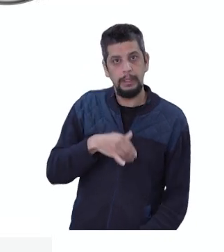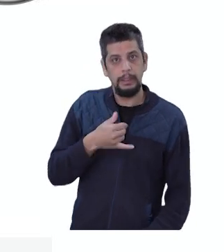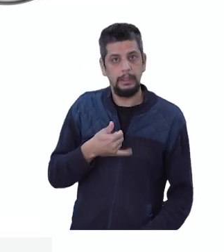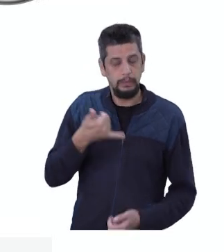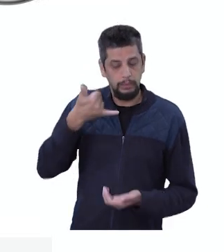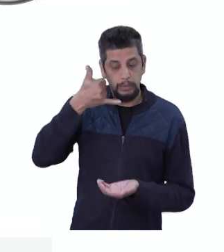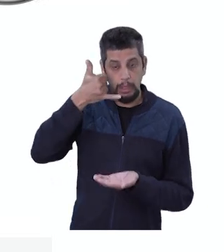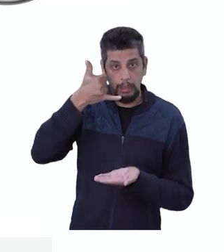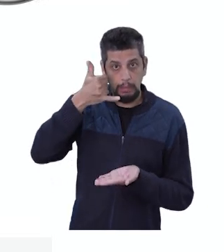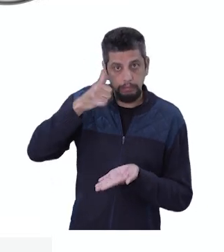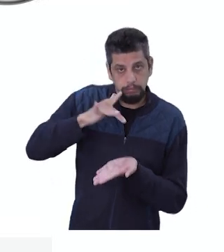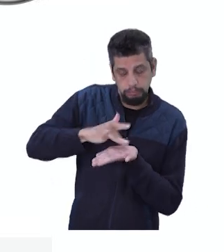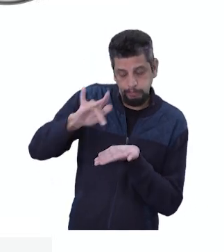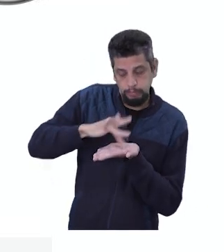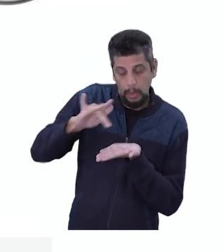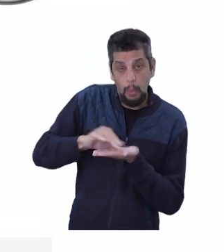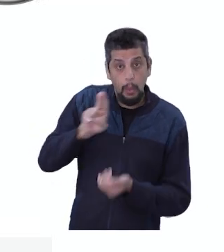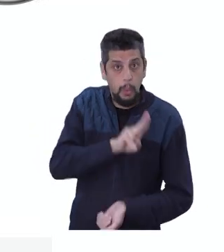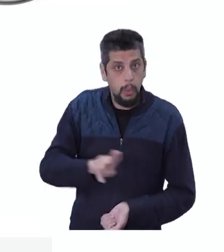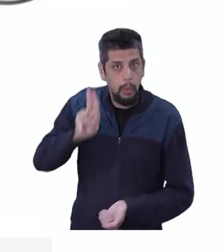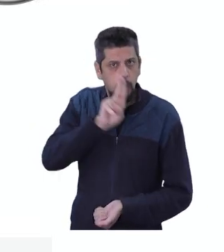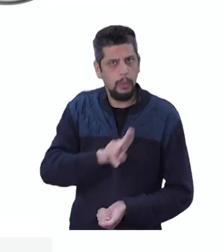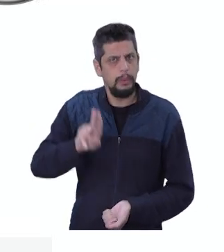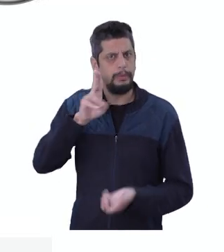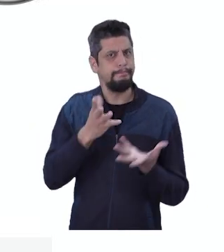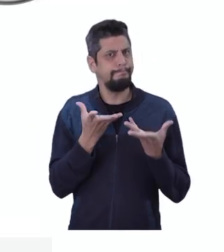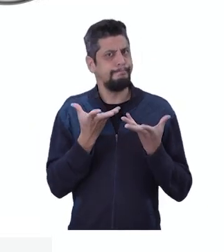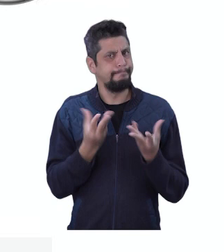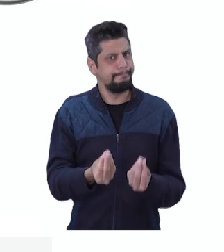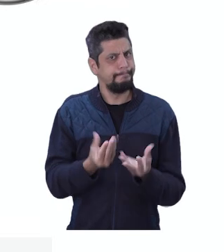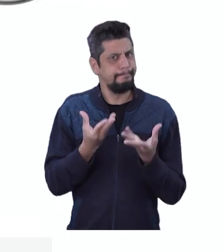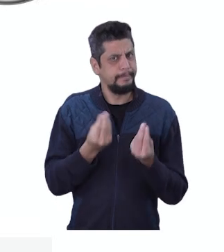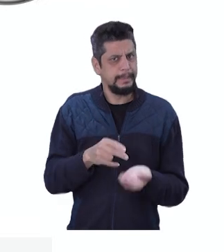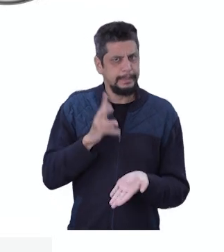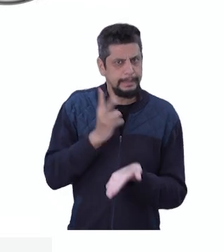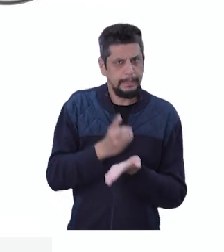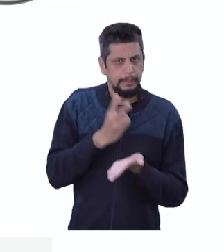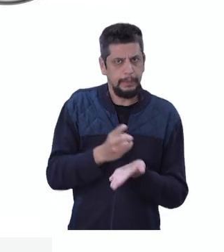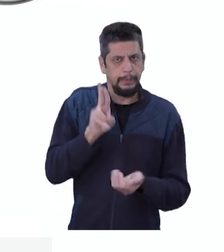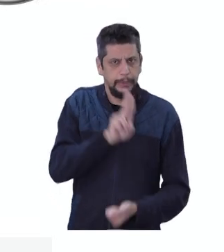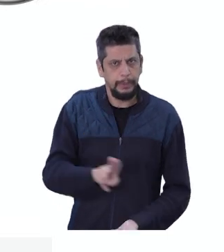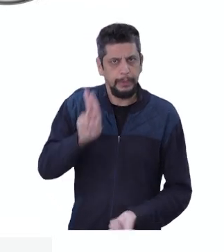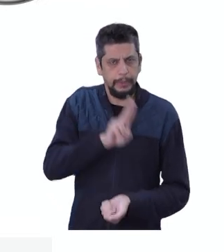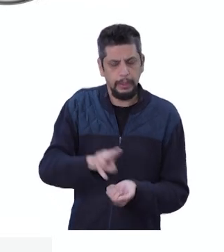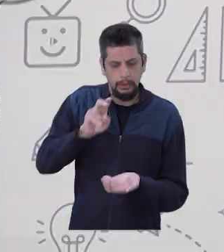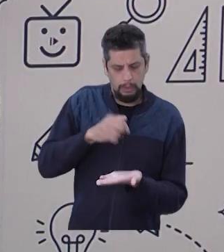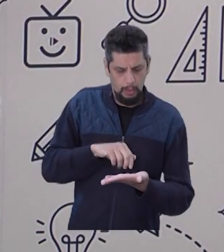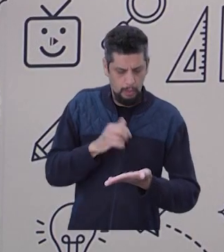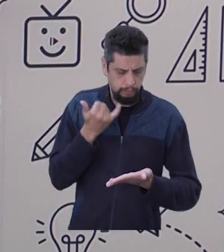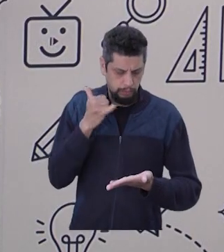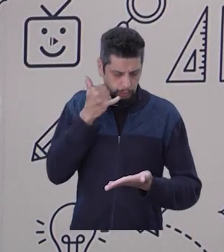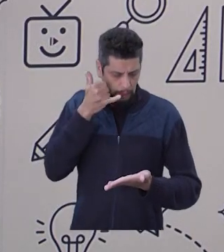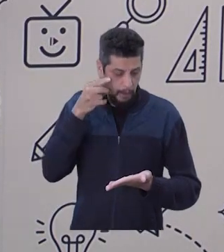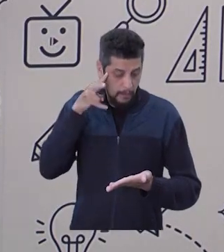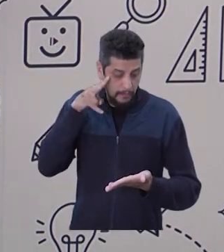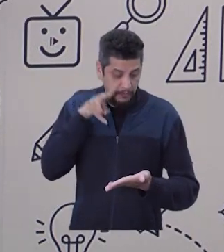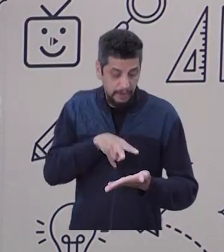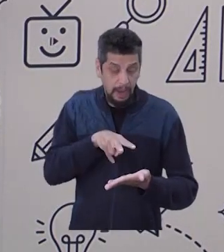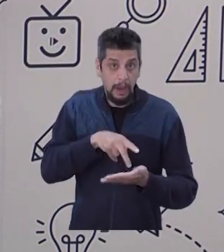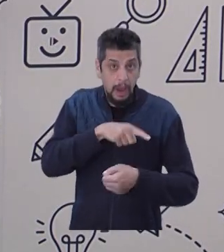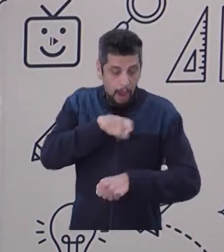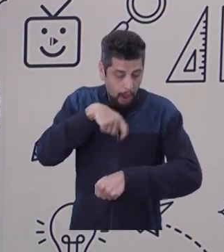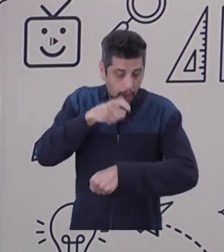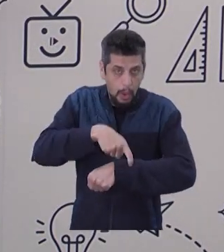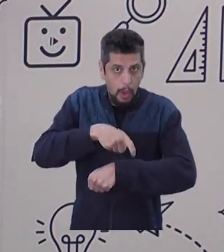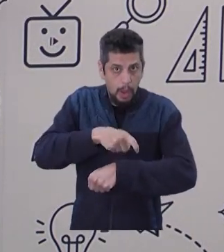O telefone celular, que a gente usa muito, né? Hoje a gente usa muito o celular, né? Praticamente a gente não usa mais o relógio de